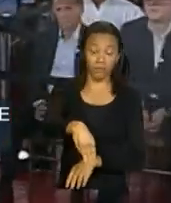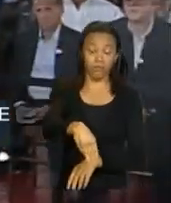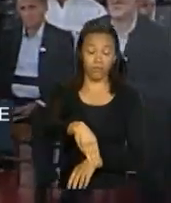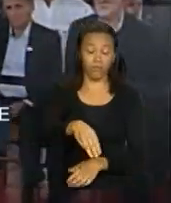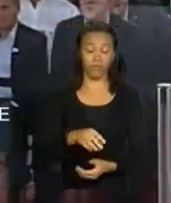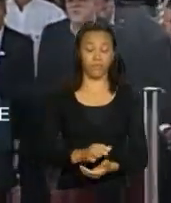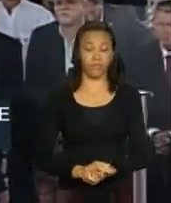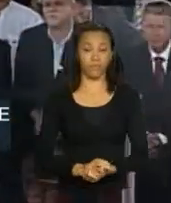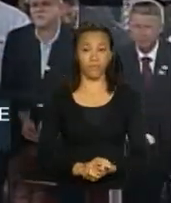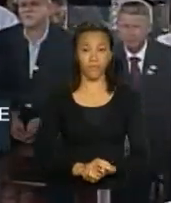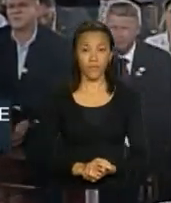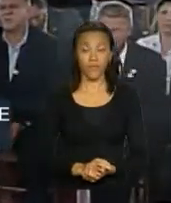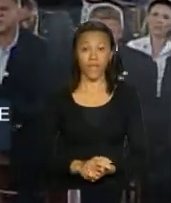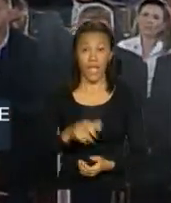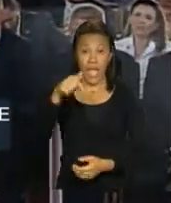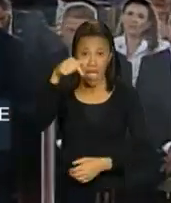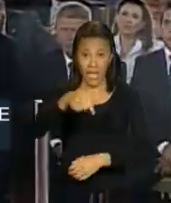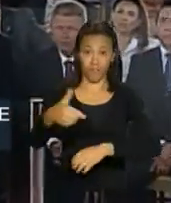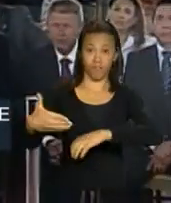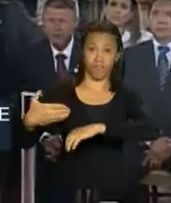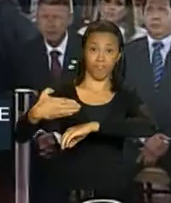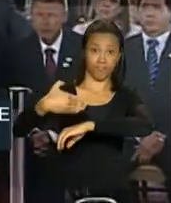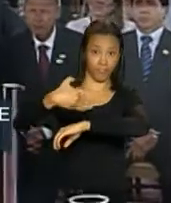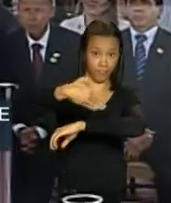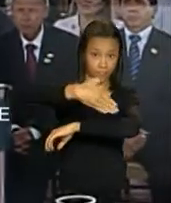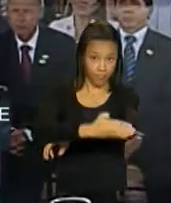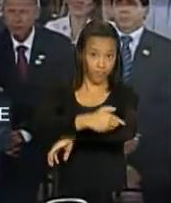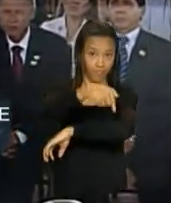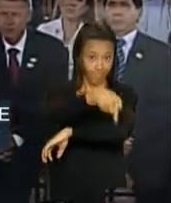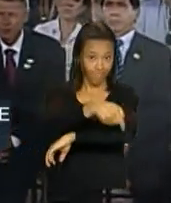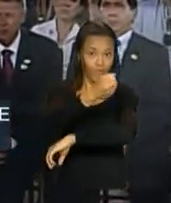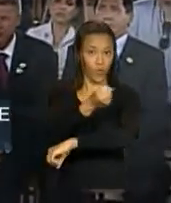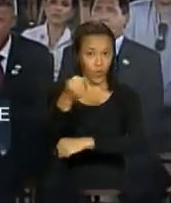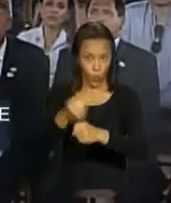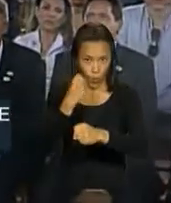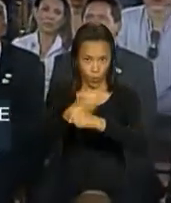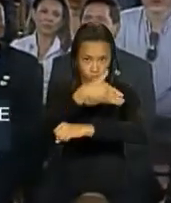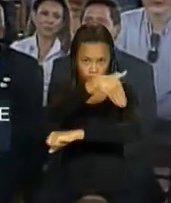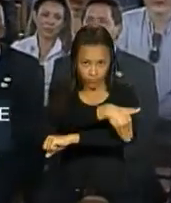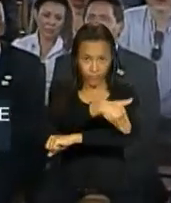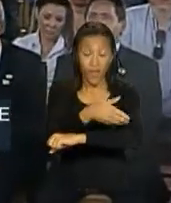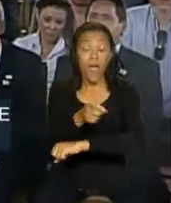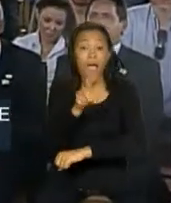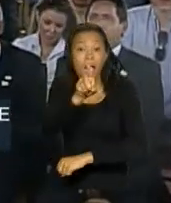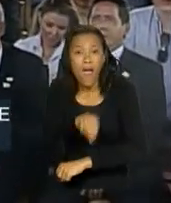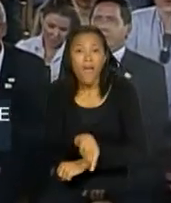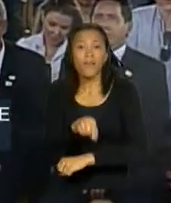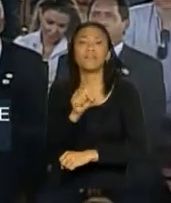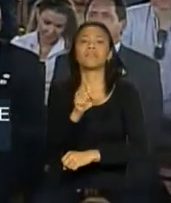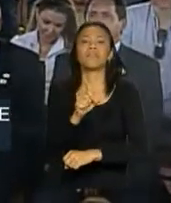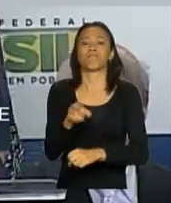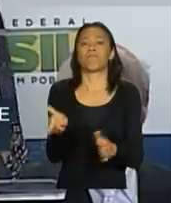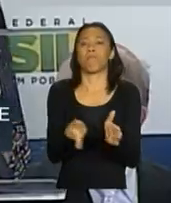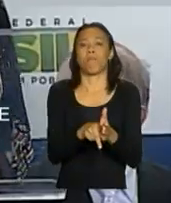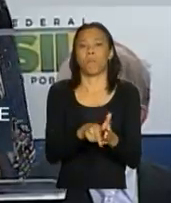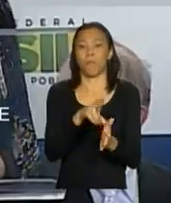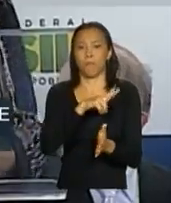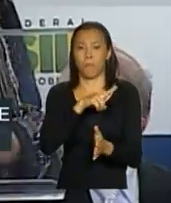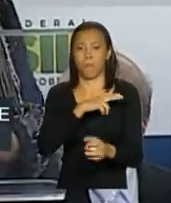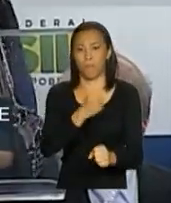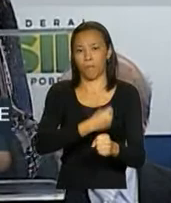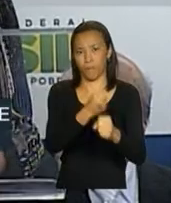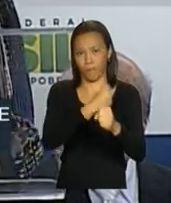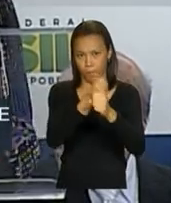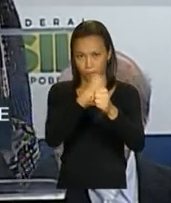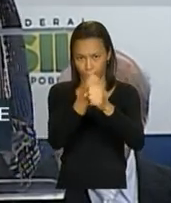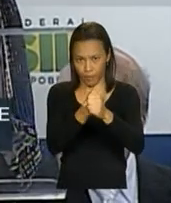né esse terminal de grãos do Maranhão ele é uma obra da iniciativa privada